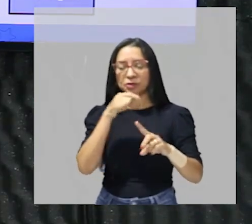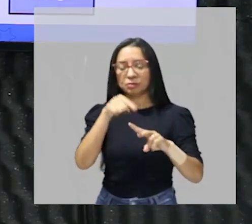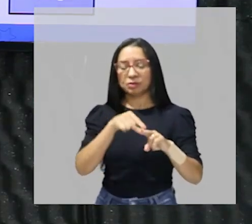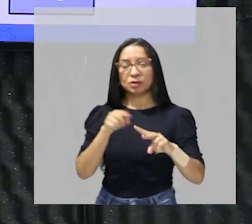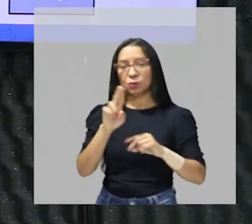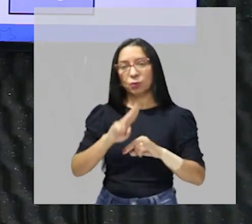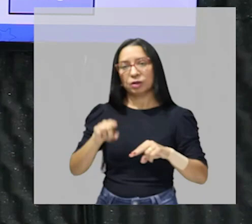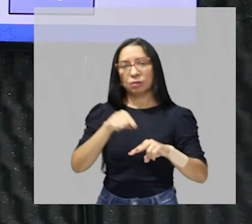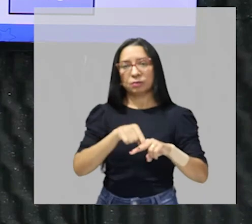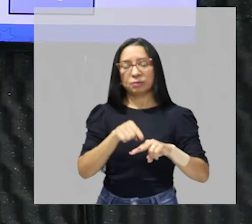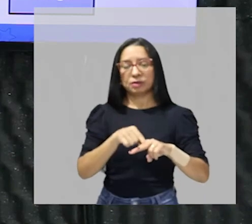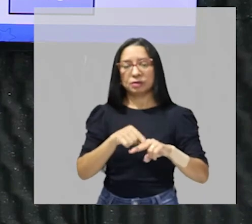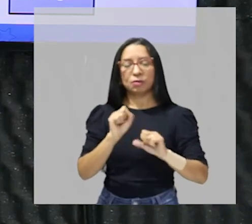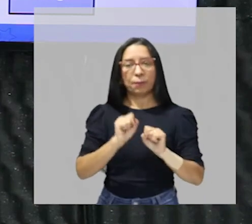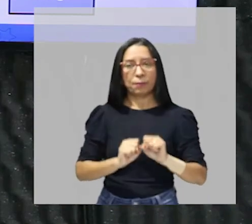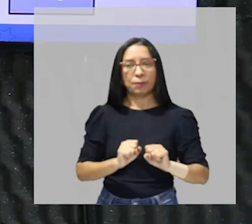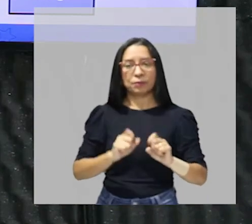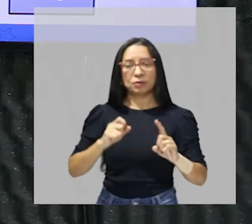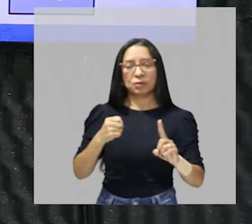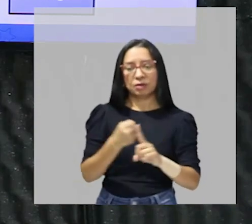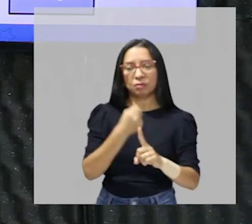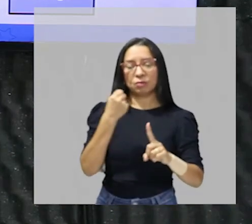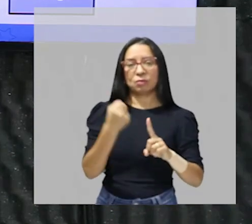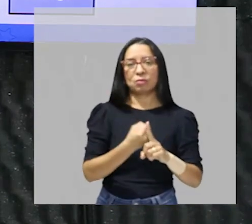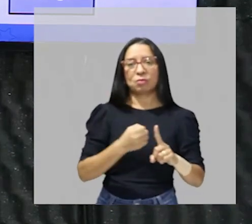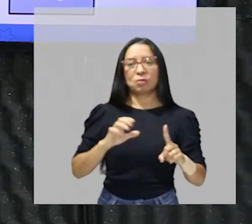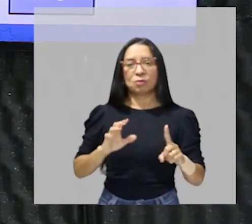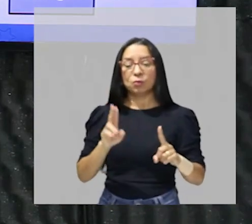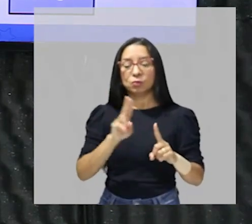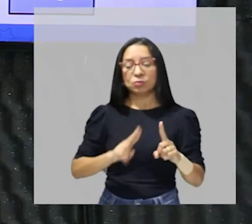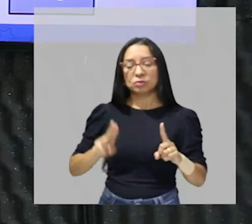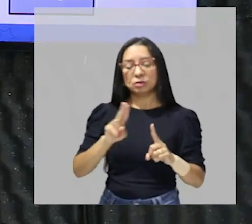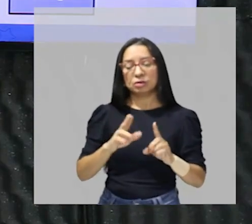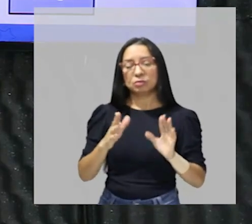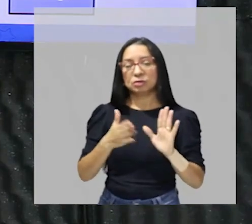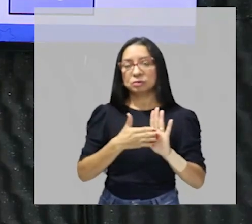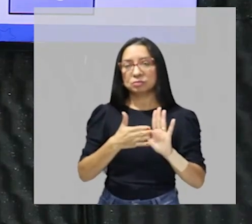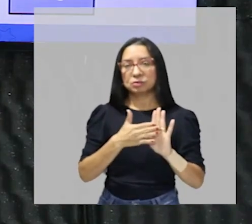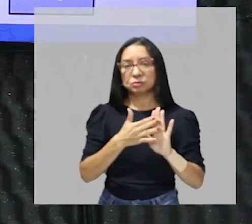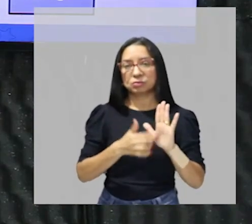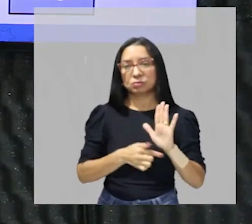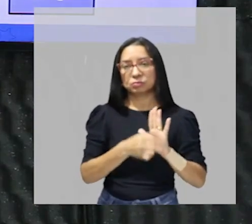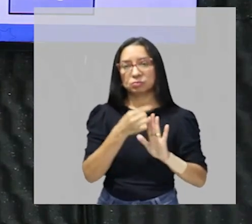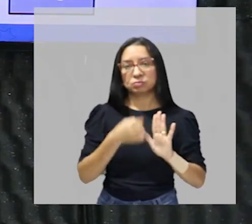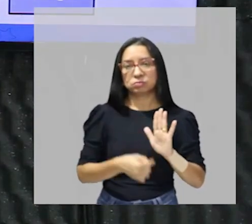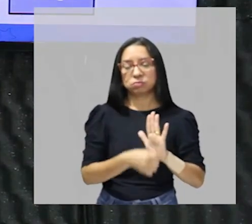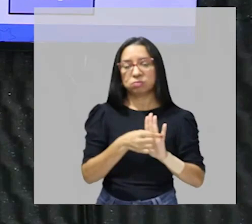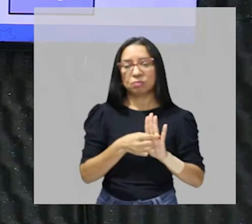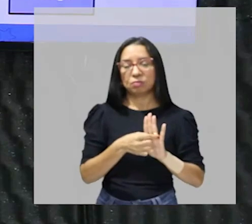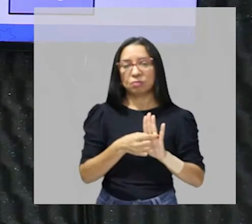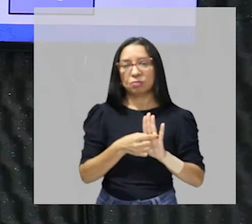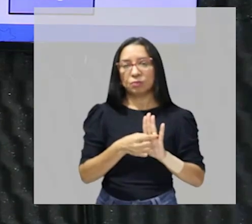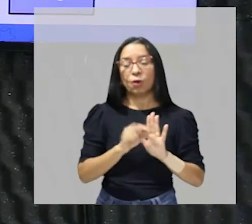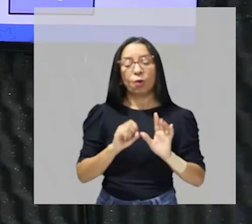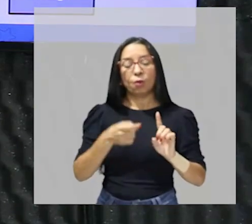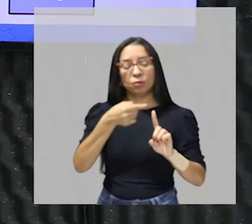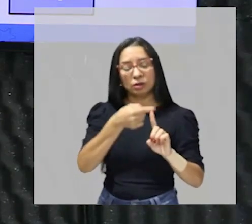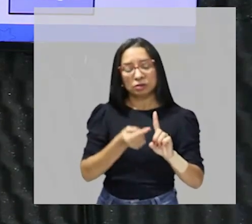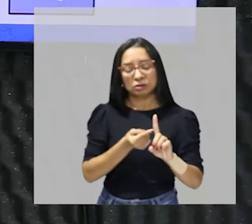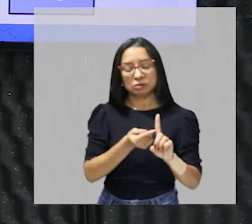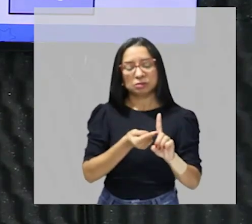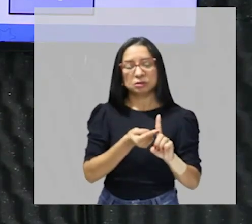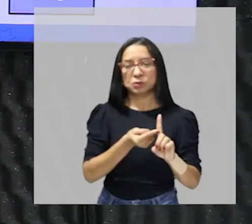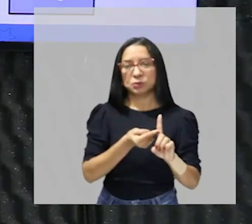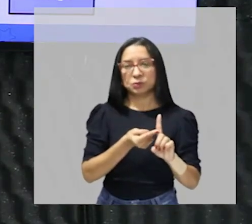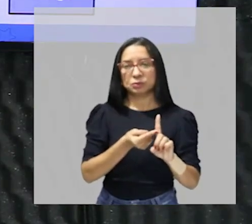Então, ele só pode golpear com as mãos. Não pode golpear abaixo da linha da cintura. Então, existem as regras que